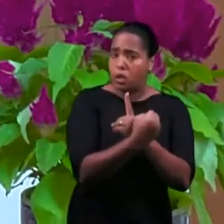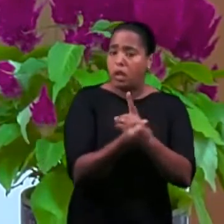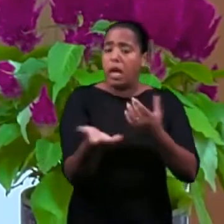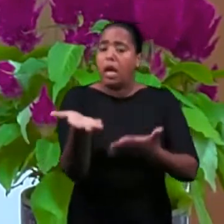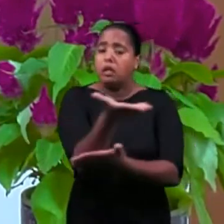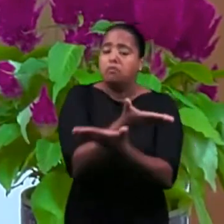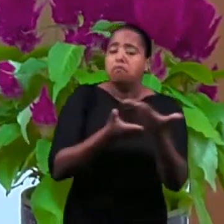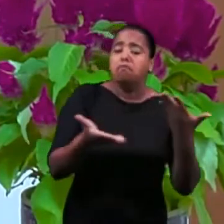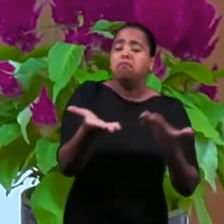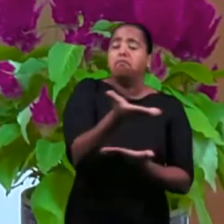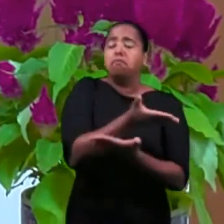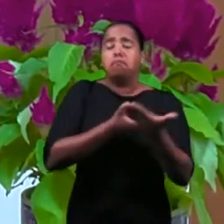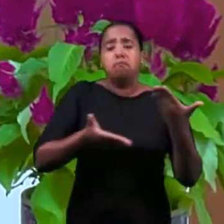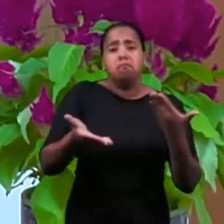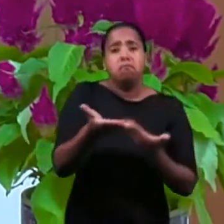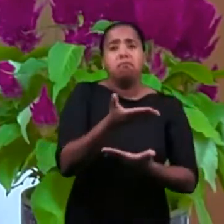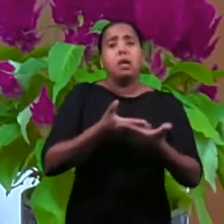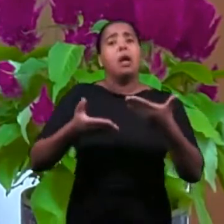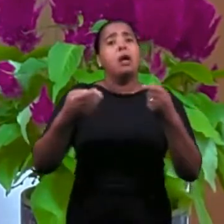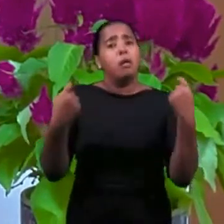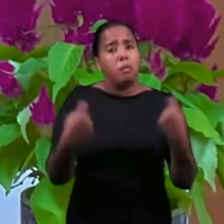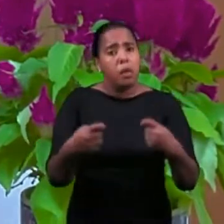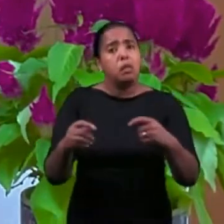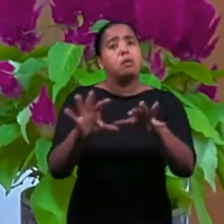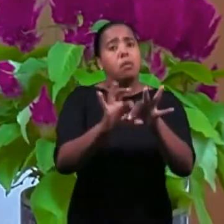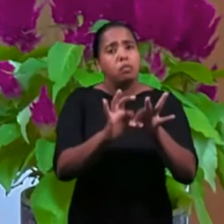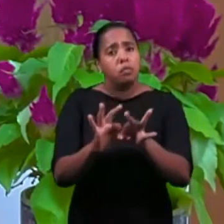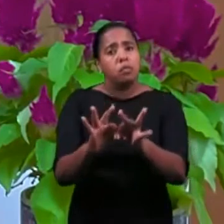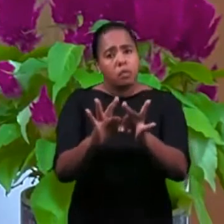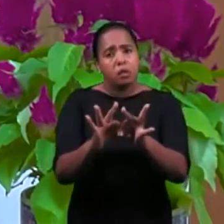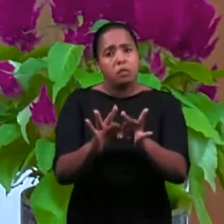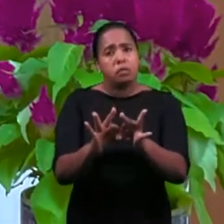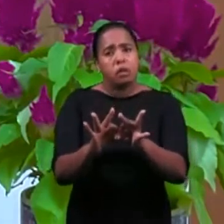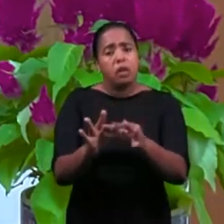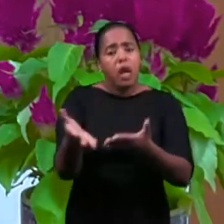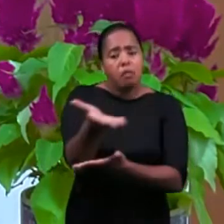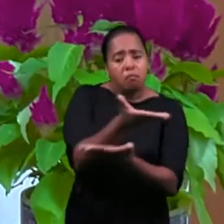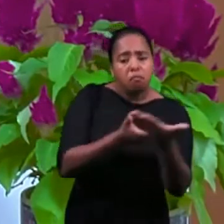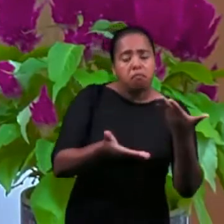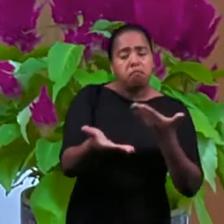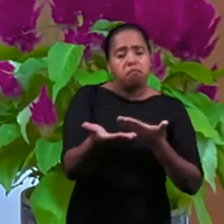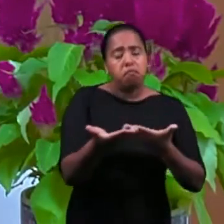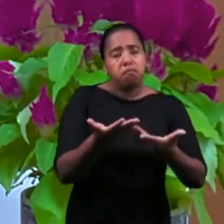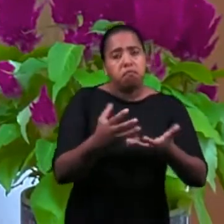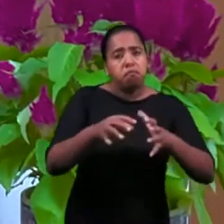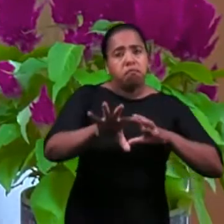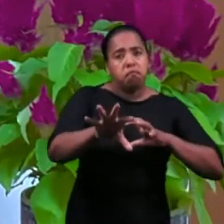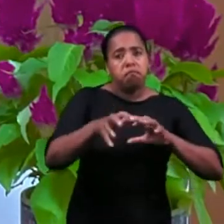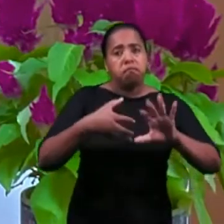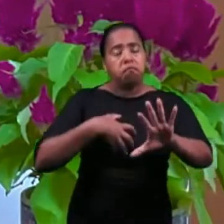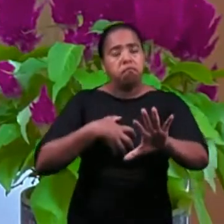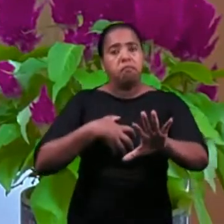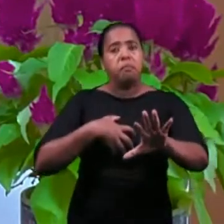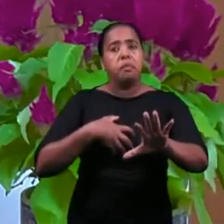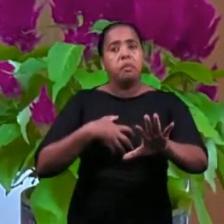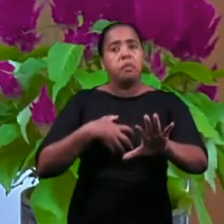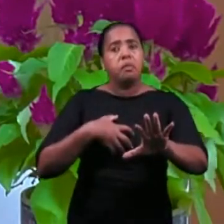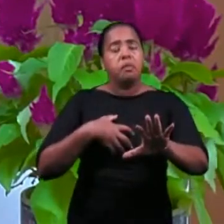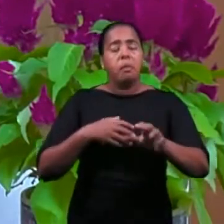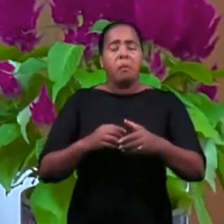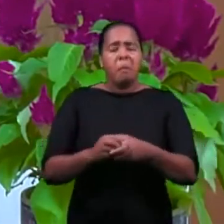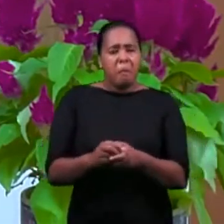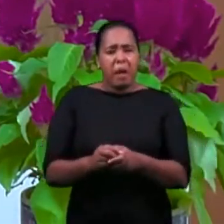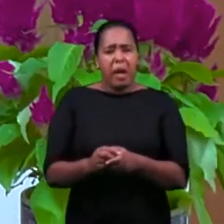Temos que estar vivendo unidos, entendendo cada um a necessidade do seu semelhante. E isto não por